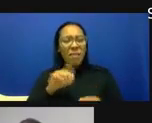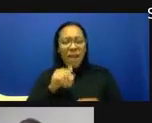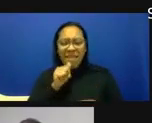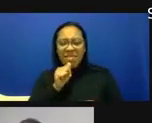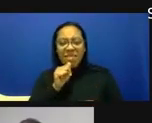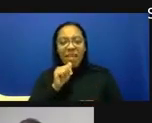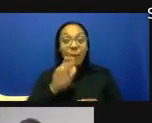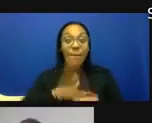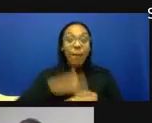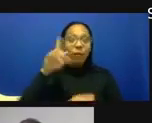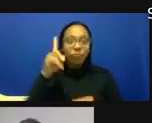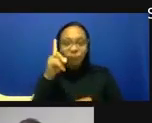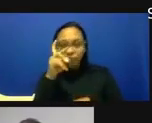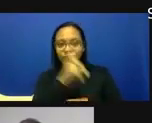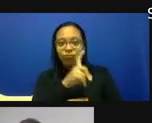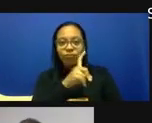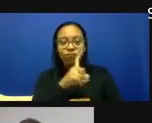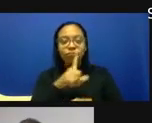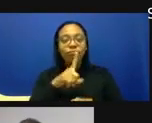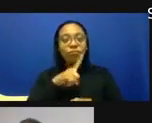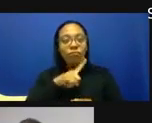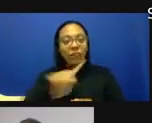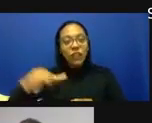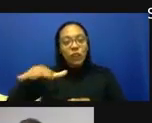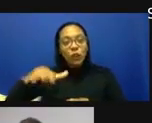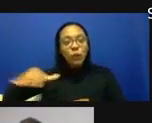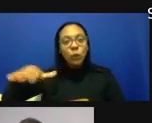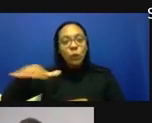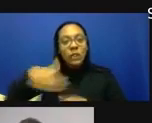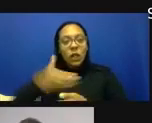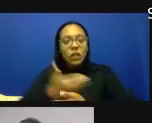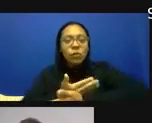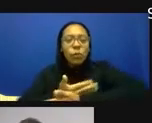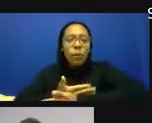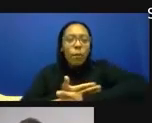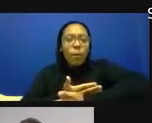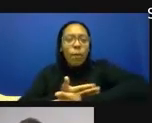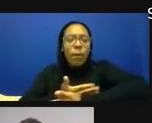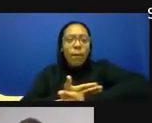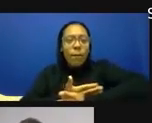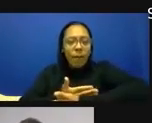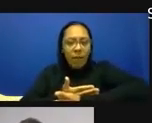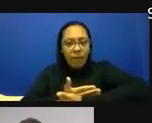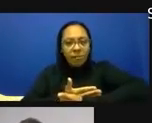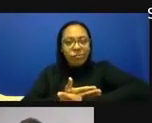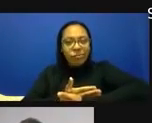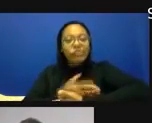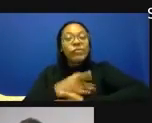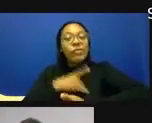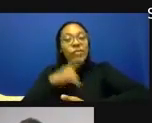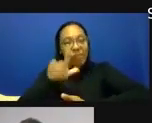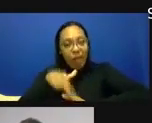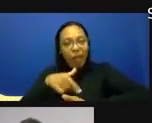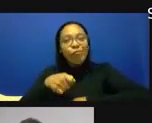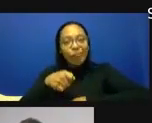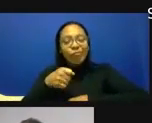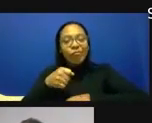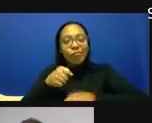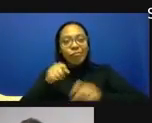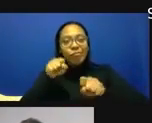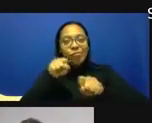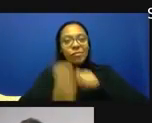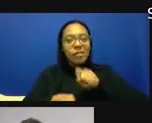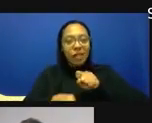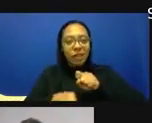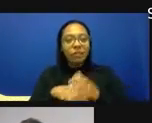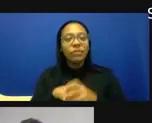né? Tem casos de bebês que são abusados. Até tem um comentário aqui salientando que quem quiser fazer alguma pergunta